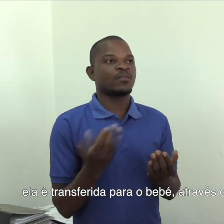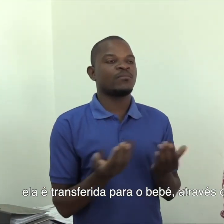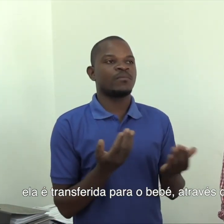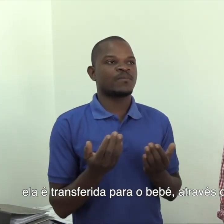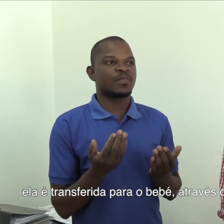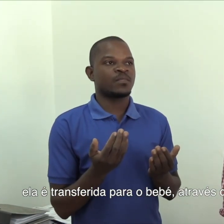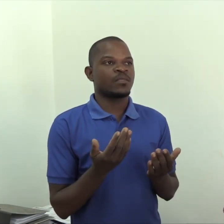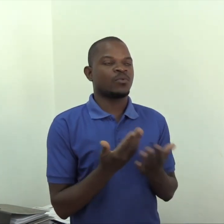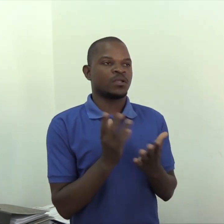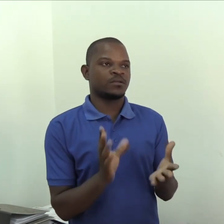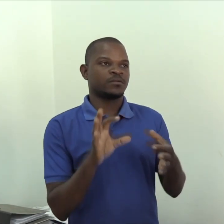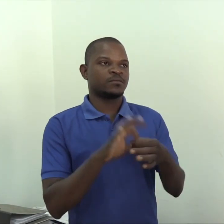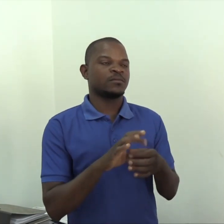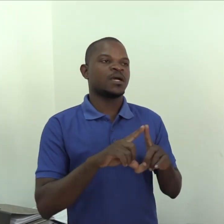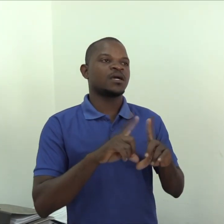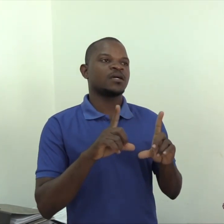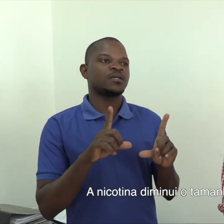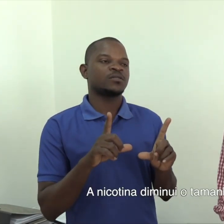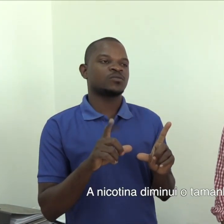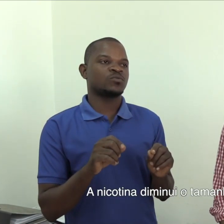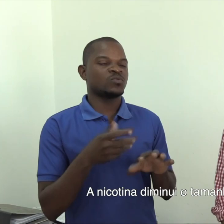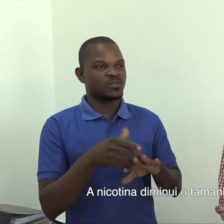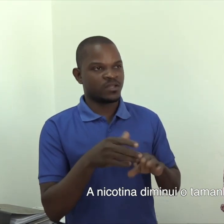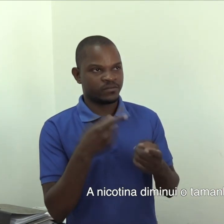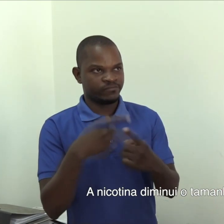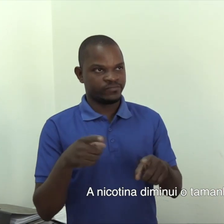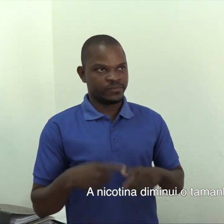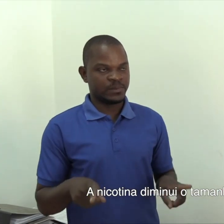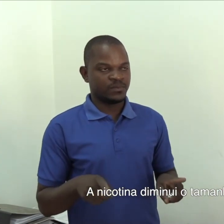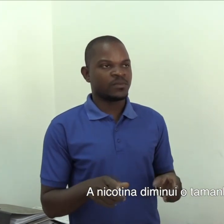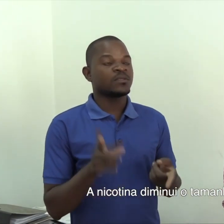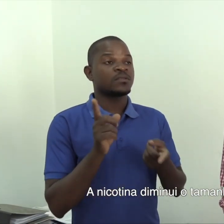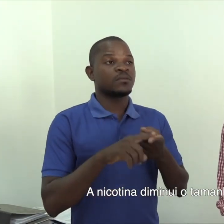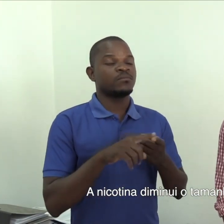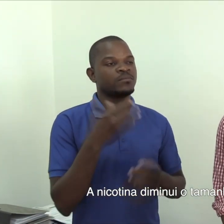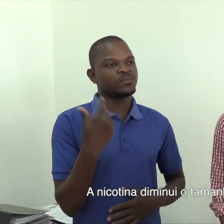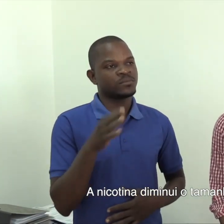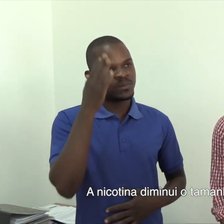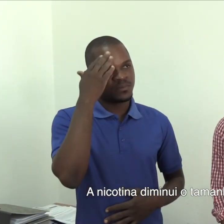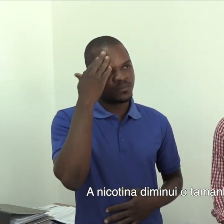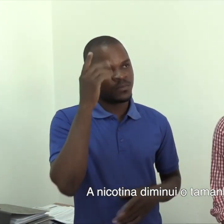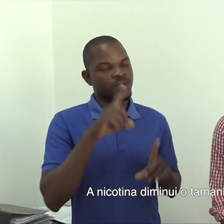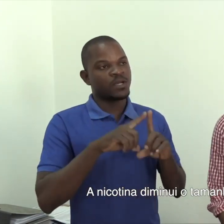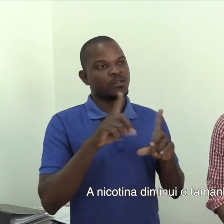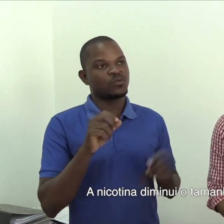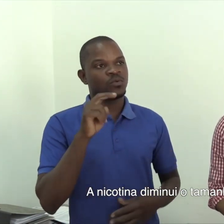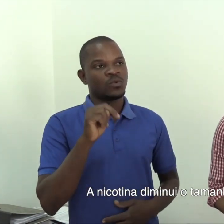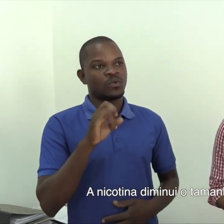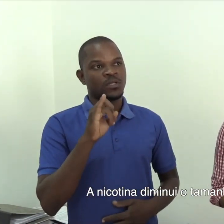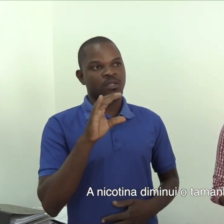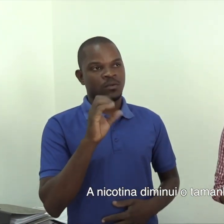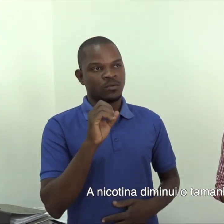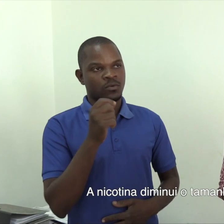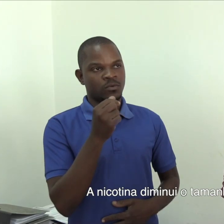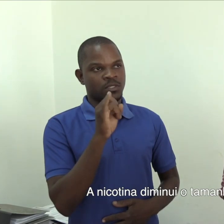circulação através da placenta e sabe-se que a nicotina ela diminui